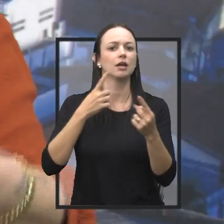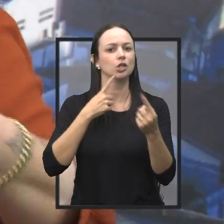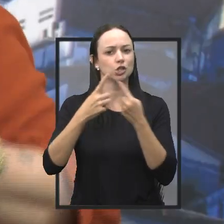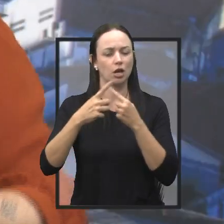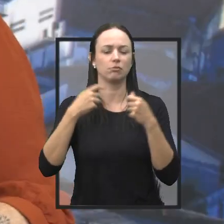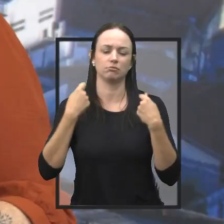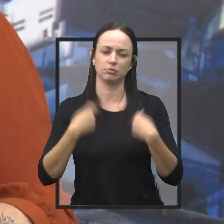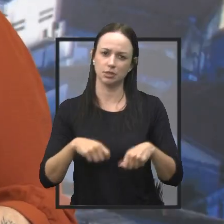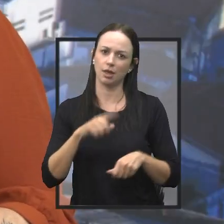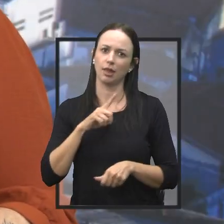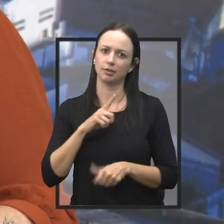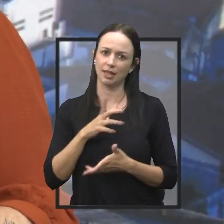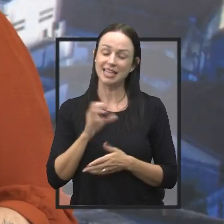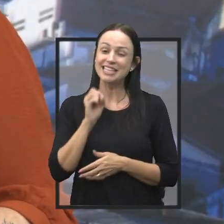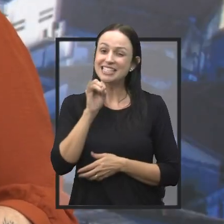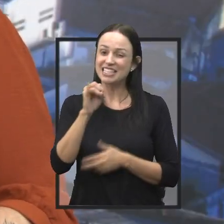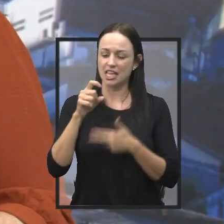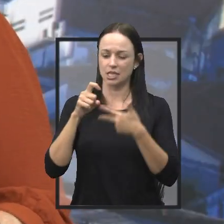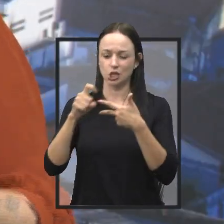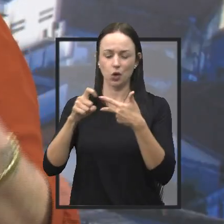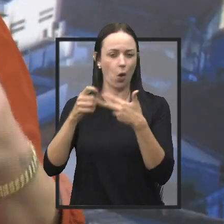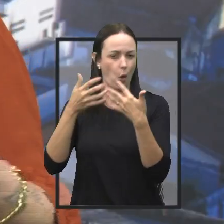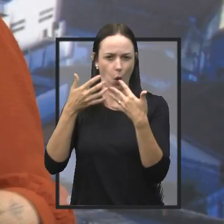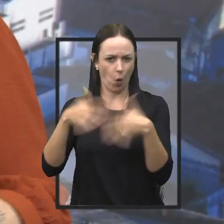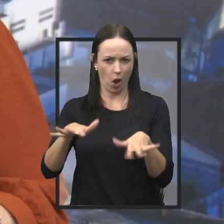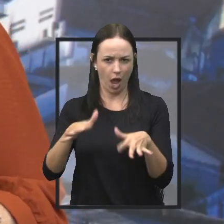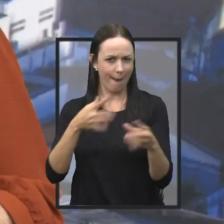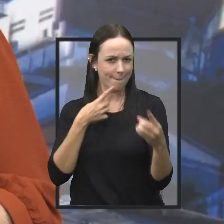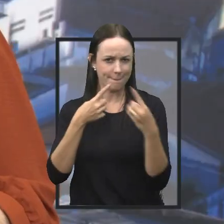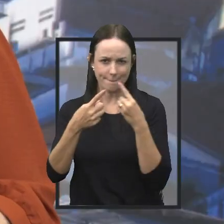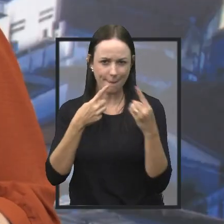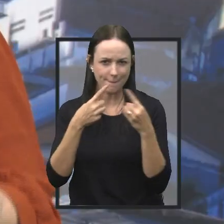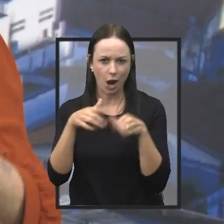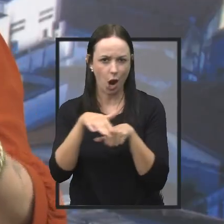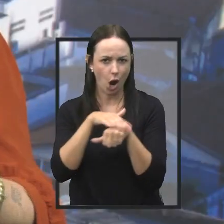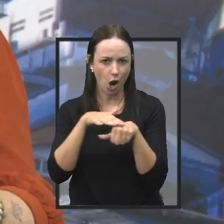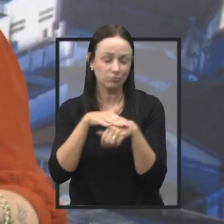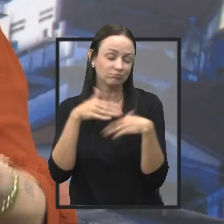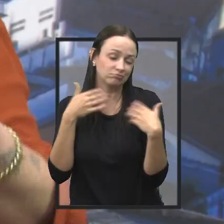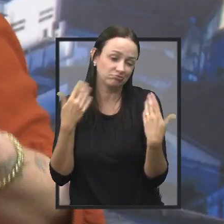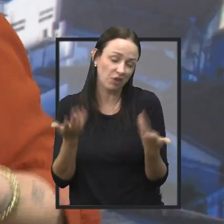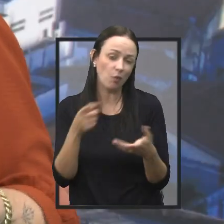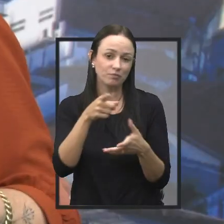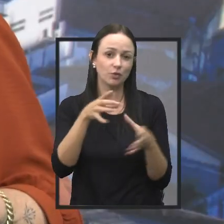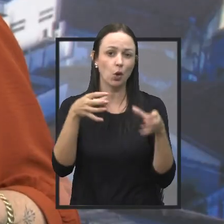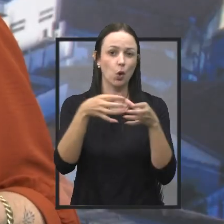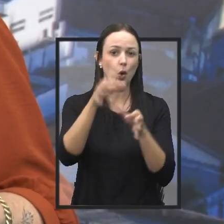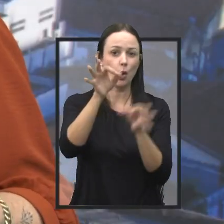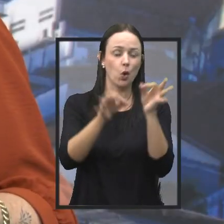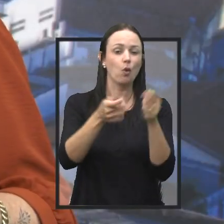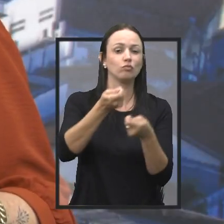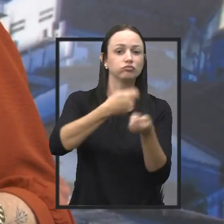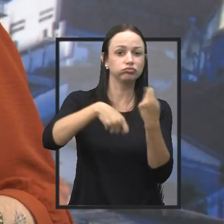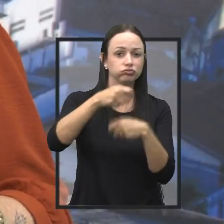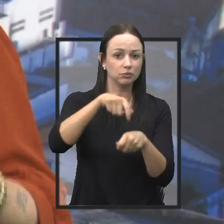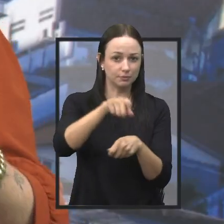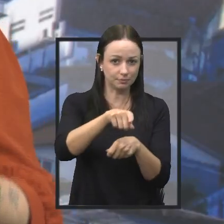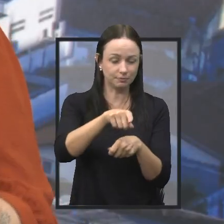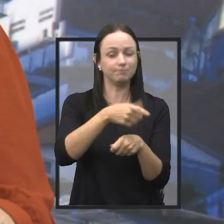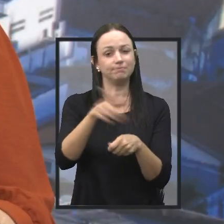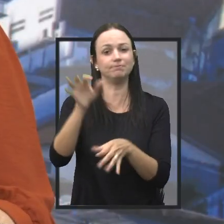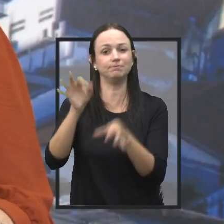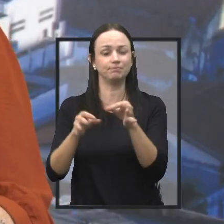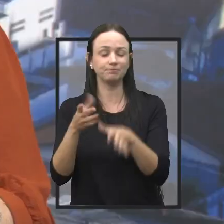surgir. Se o Executivo não quiser dialogar, então resta aos comerciantes levar o que nós, como Legislativo, fizemos, que